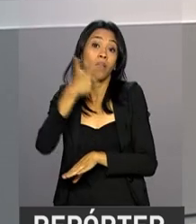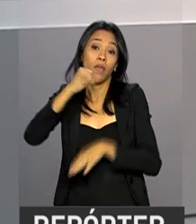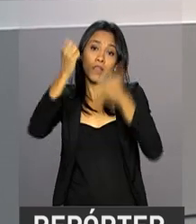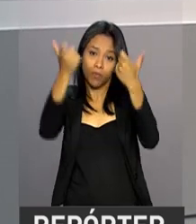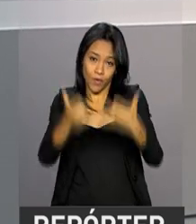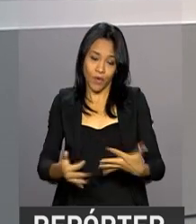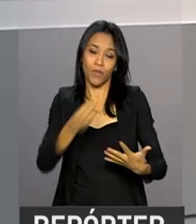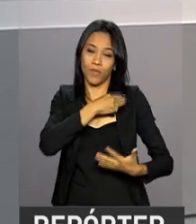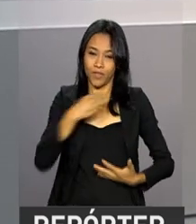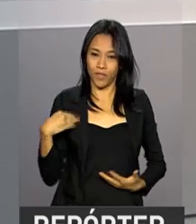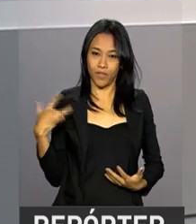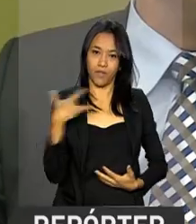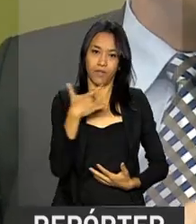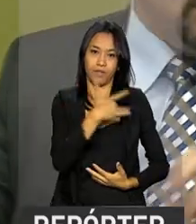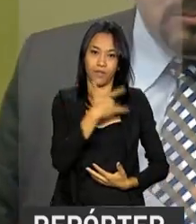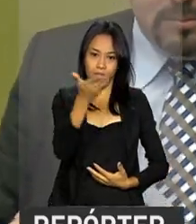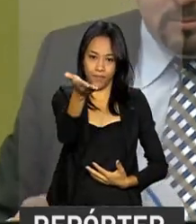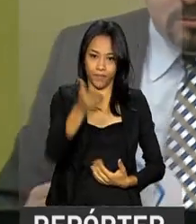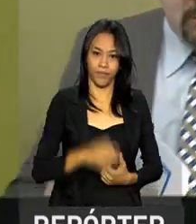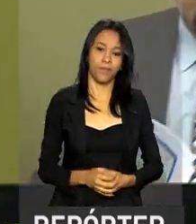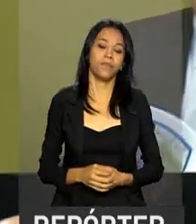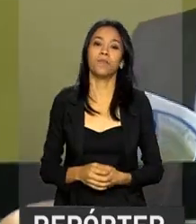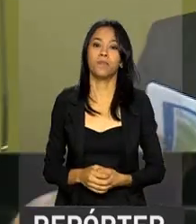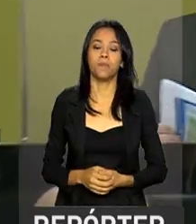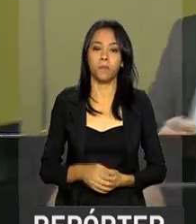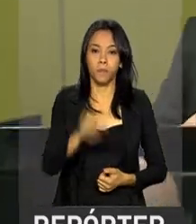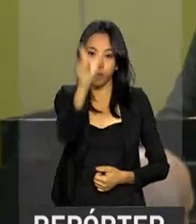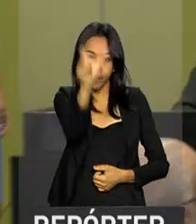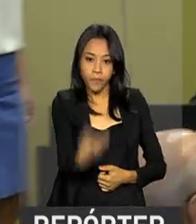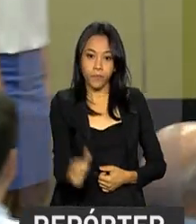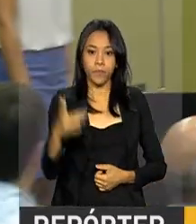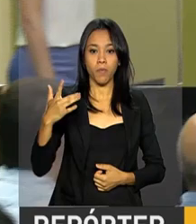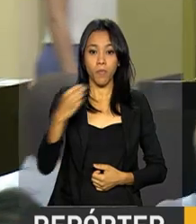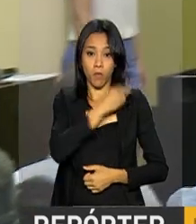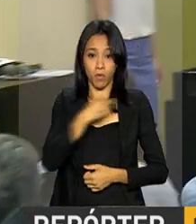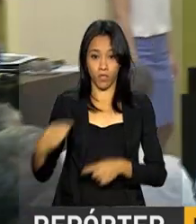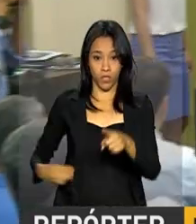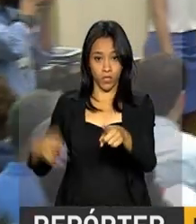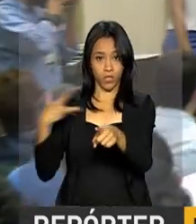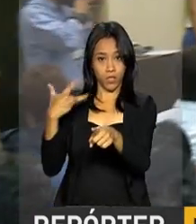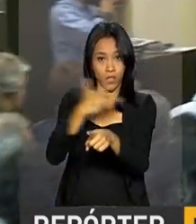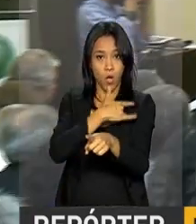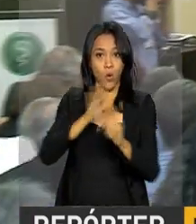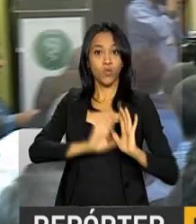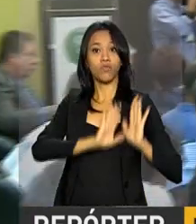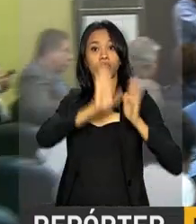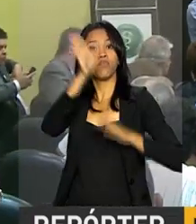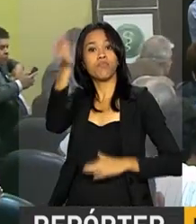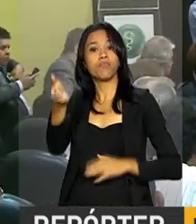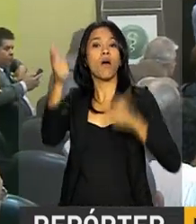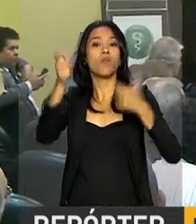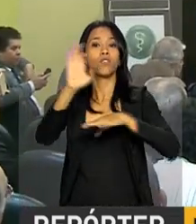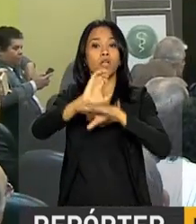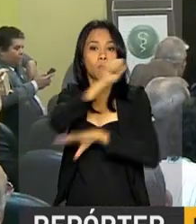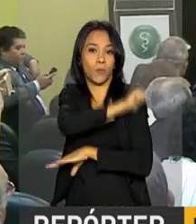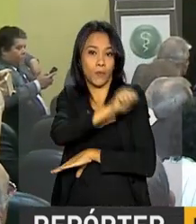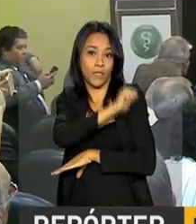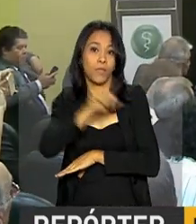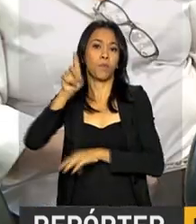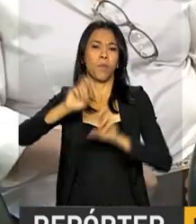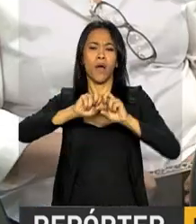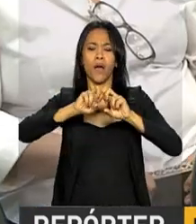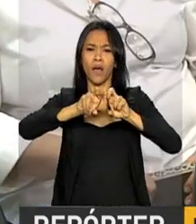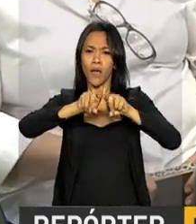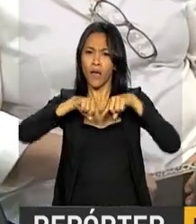ricardo barros o ministro participou no rio de janeiro de uma reunião com a comissão externa da câmara dos deputados